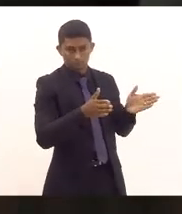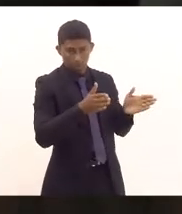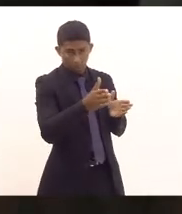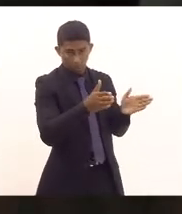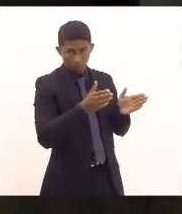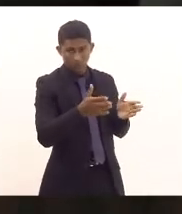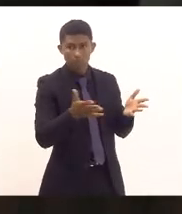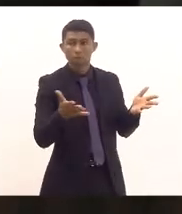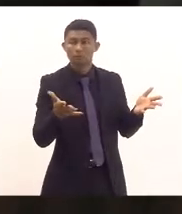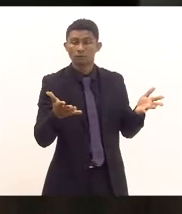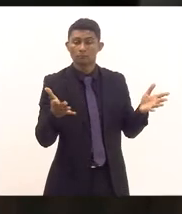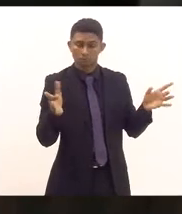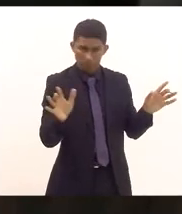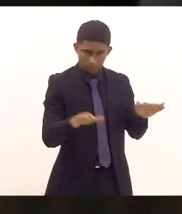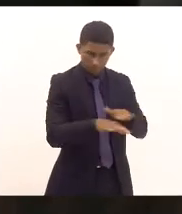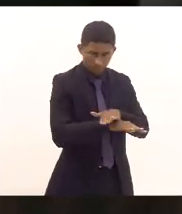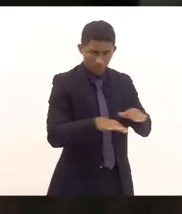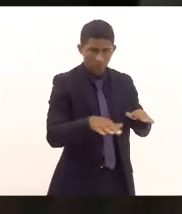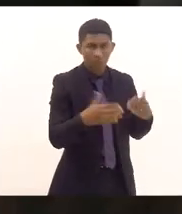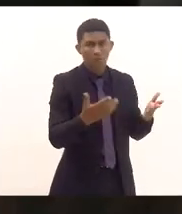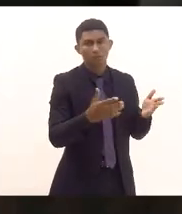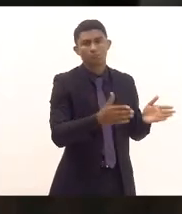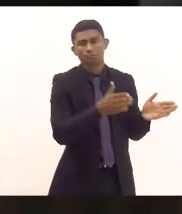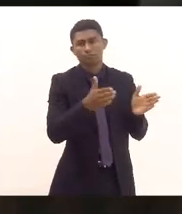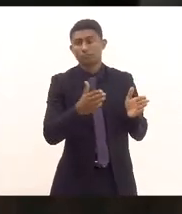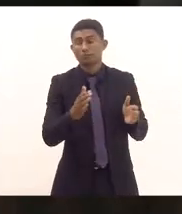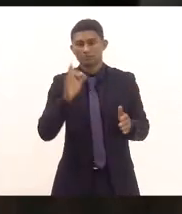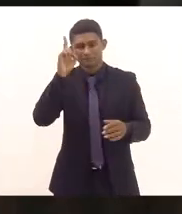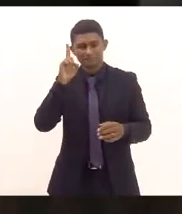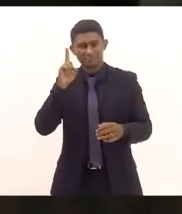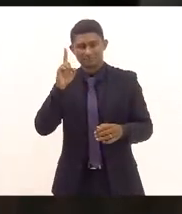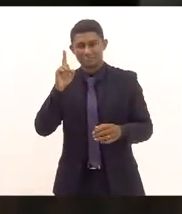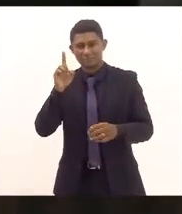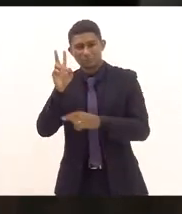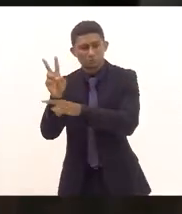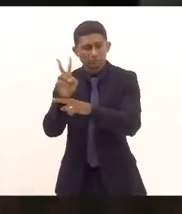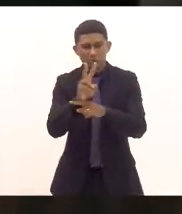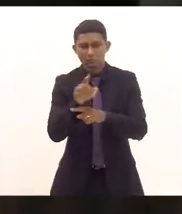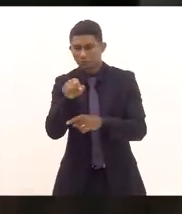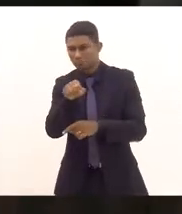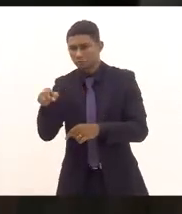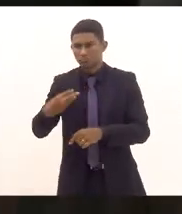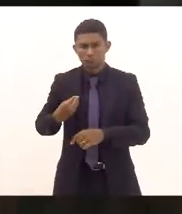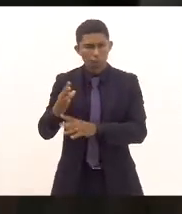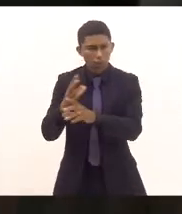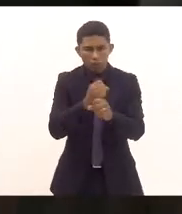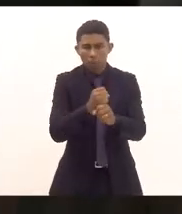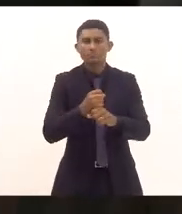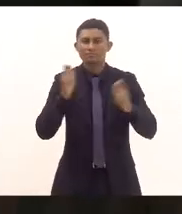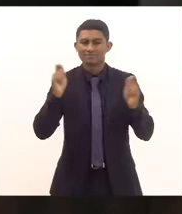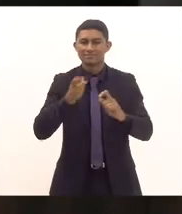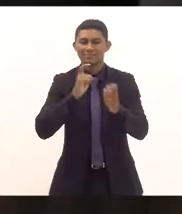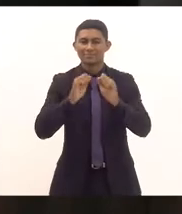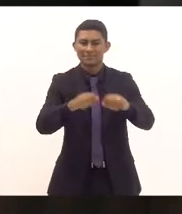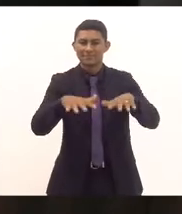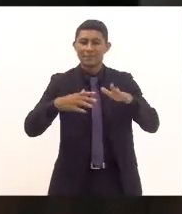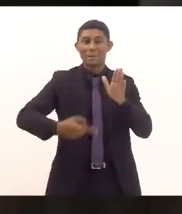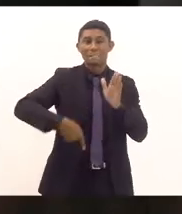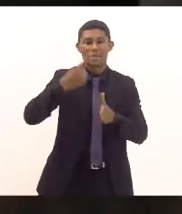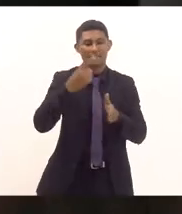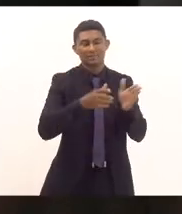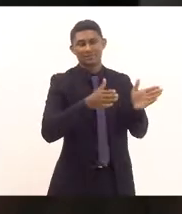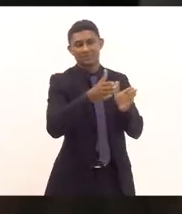sessão ordinária a beijo está encerrada havendo número legal sobre a proteção de Deus ele centro do nosso trabalho está aberta a primeira sessão extraordinária